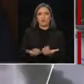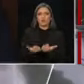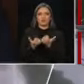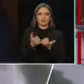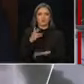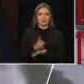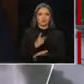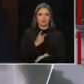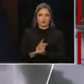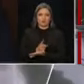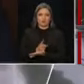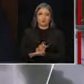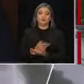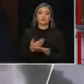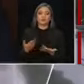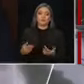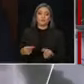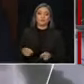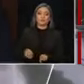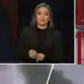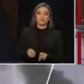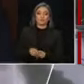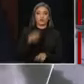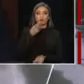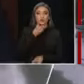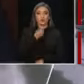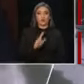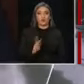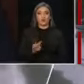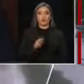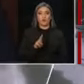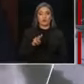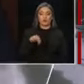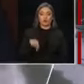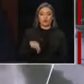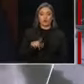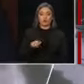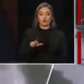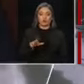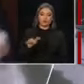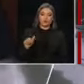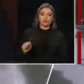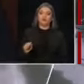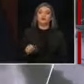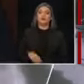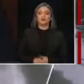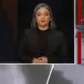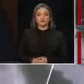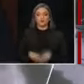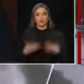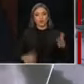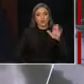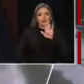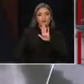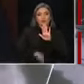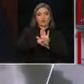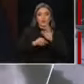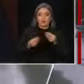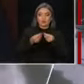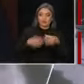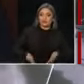sentido, citando mais uma vez Hungria, afirma que o crime de dano só é punível a título